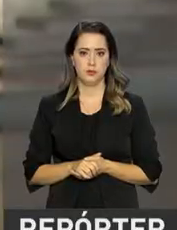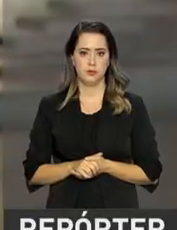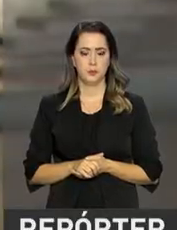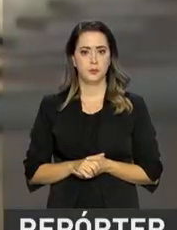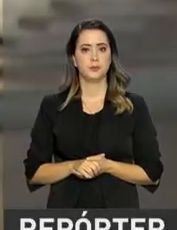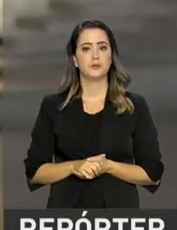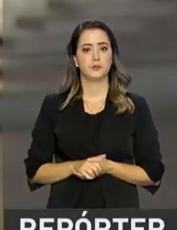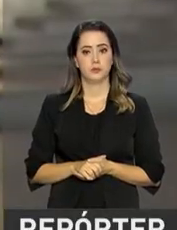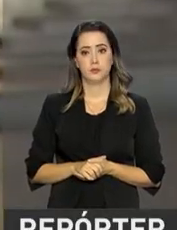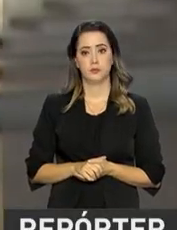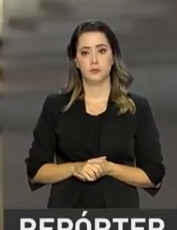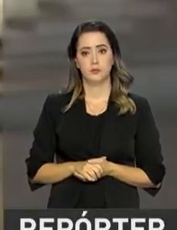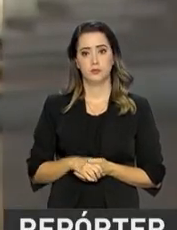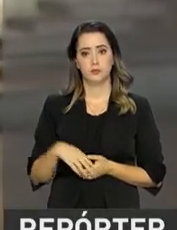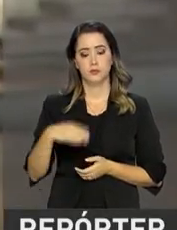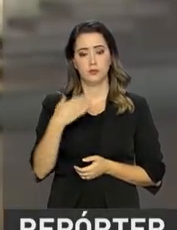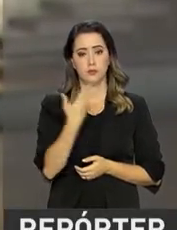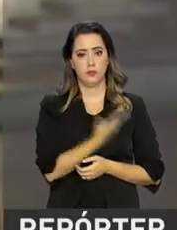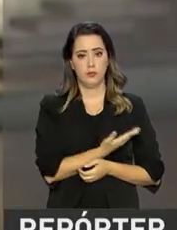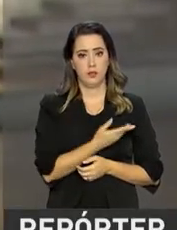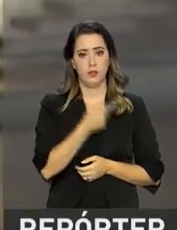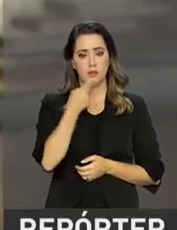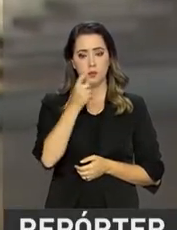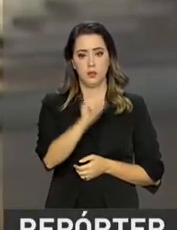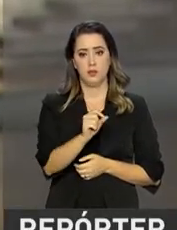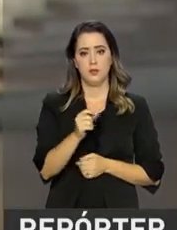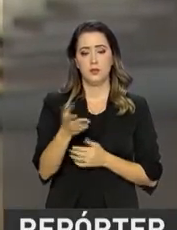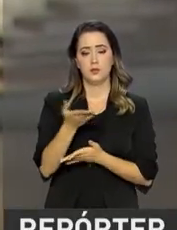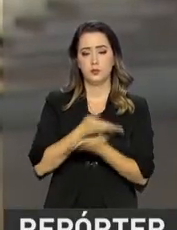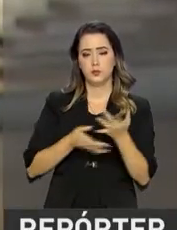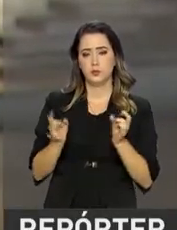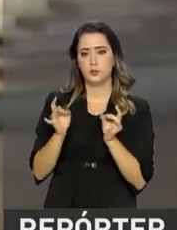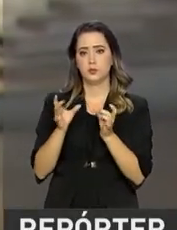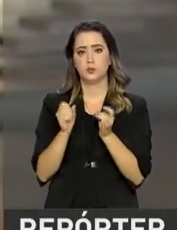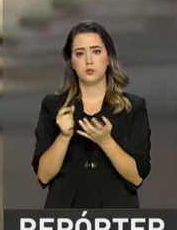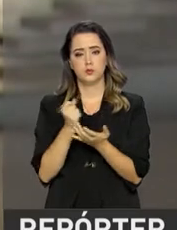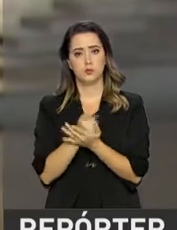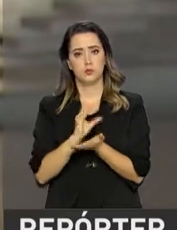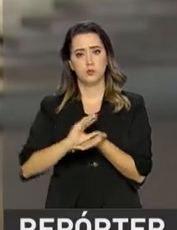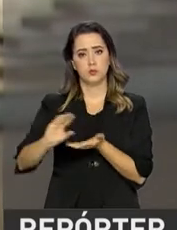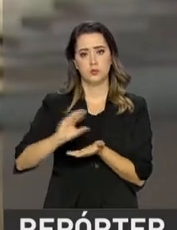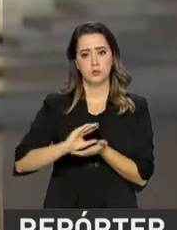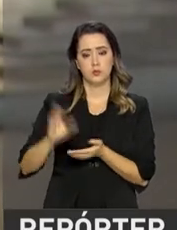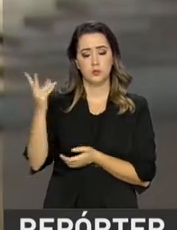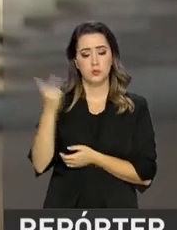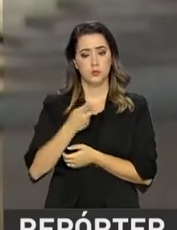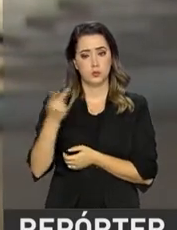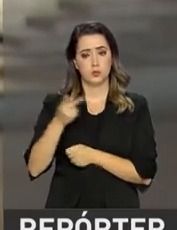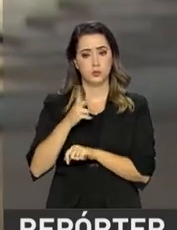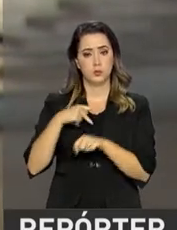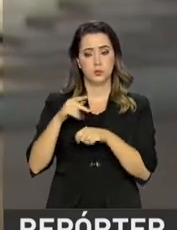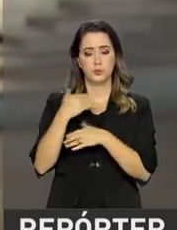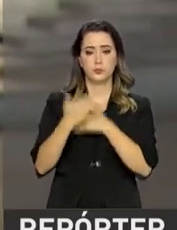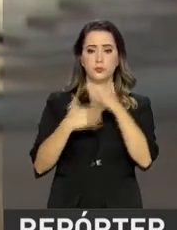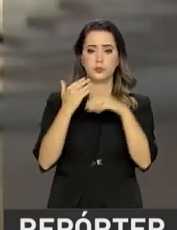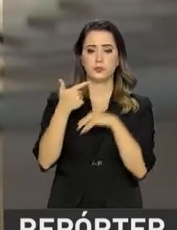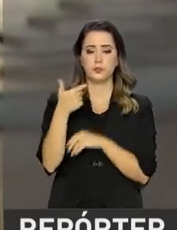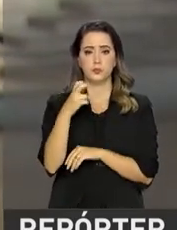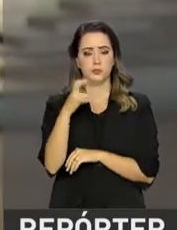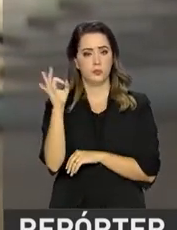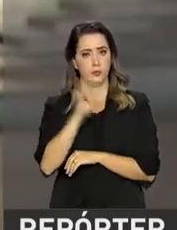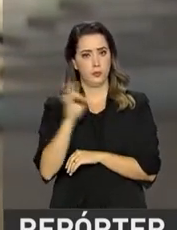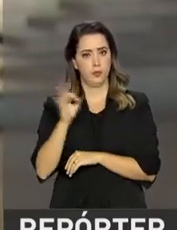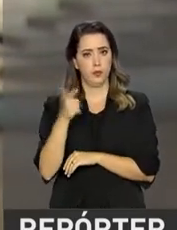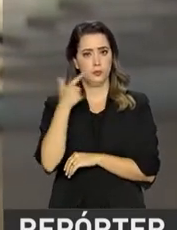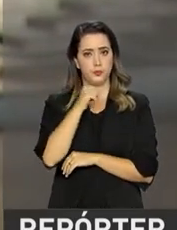Temer e Santos também falaram de comércio e investimentos. Em 2017, o comércio entre Brasil e Colômbia cresceu 25%,